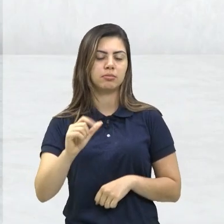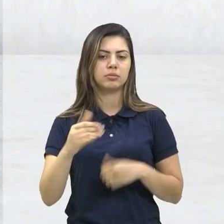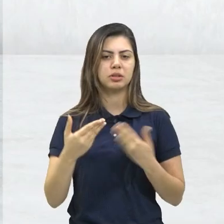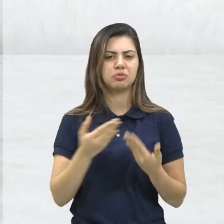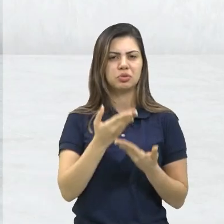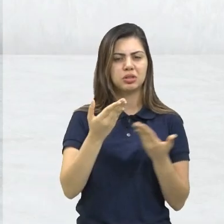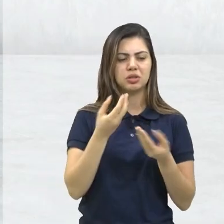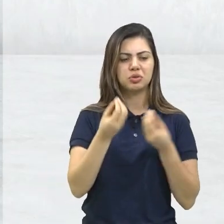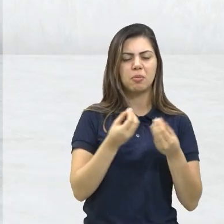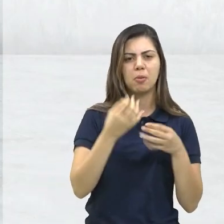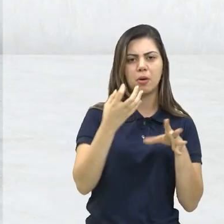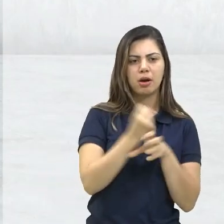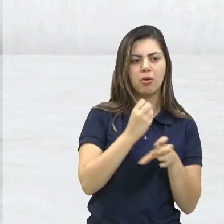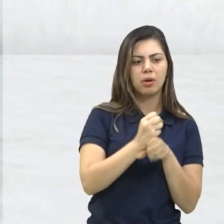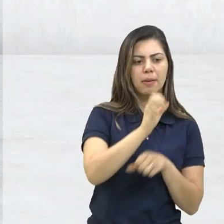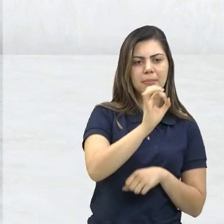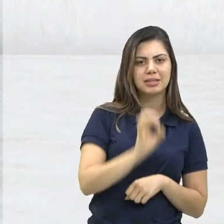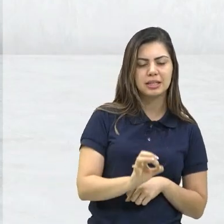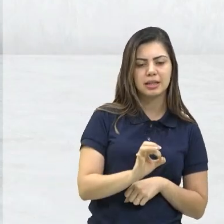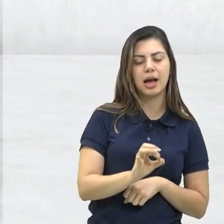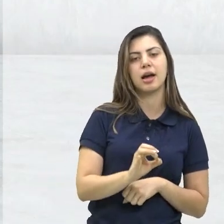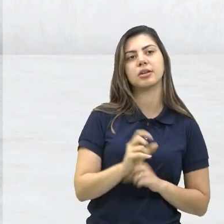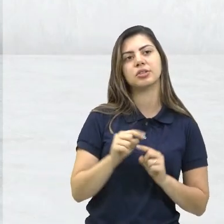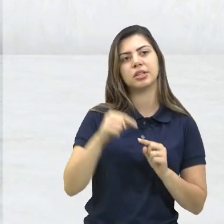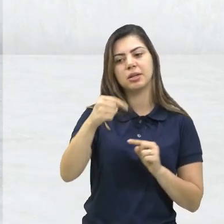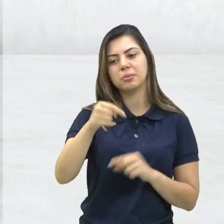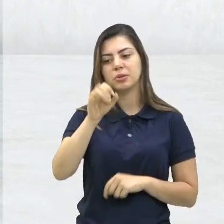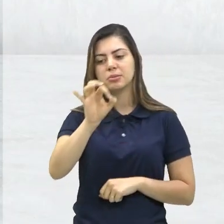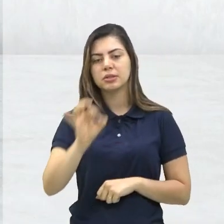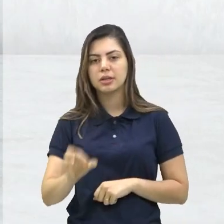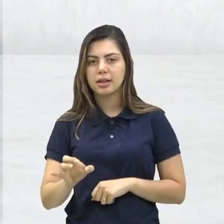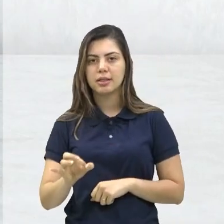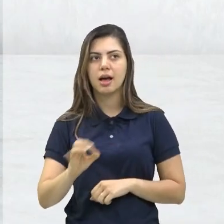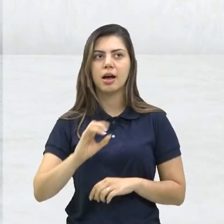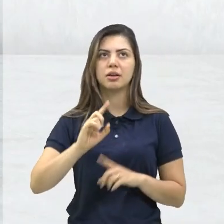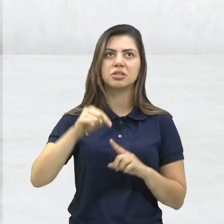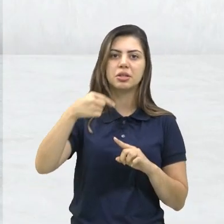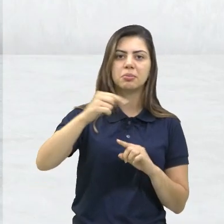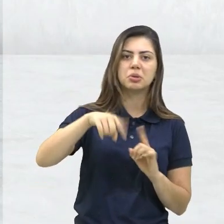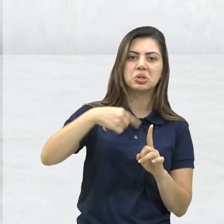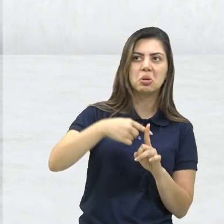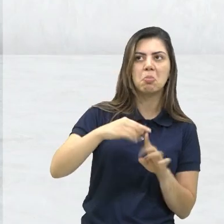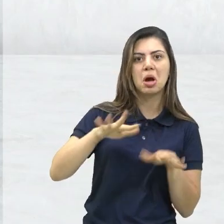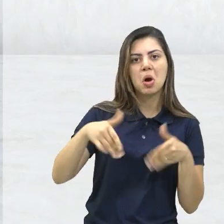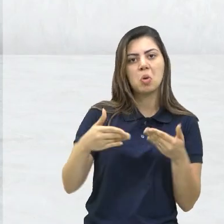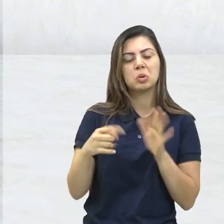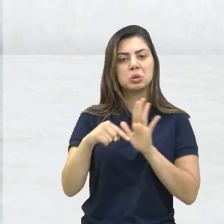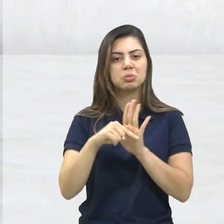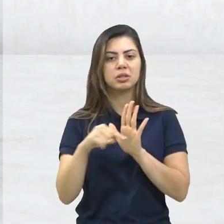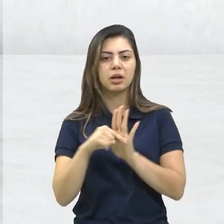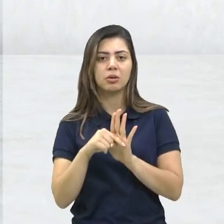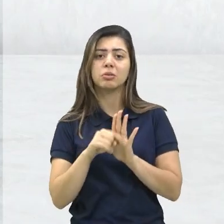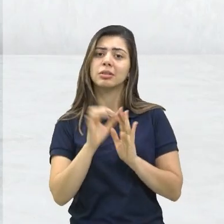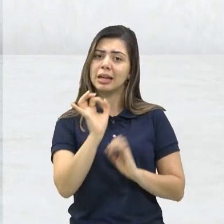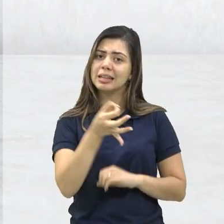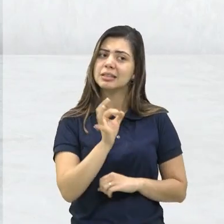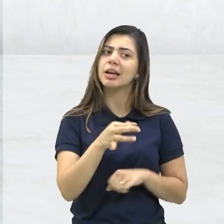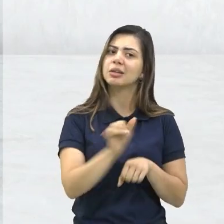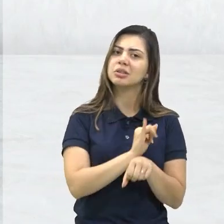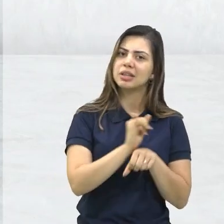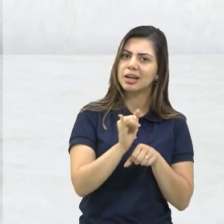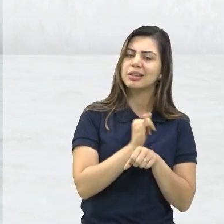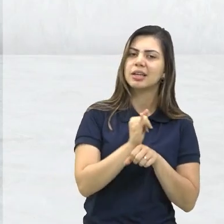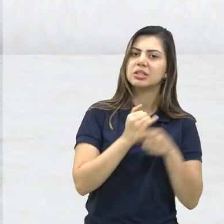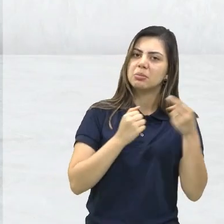porcentagem separadamente, como a gente fez no nosso exemplo anterior, e depois somar ou subtrair, olha só, o que a gente fez está correto, tá bom? Está